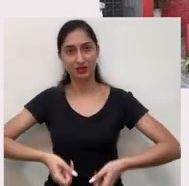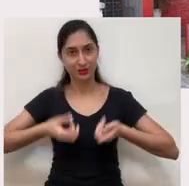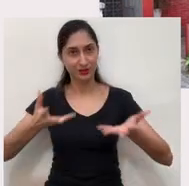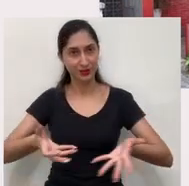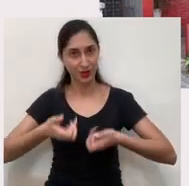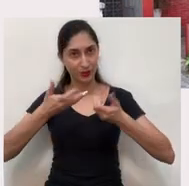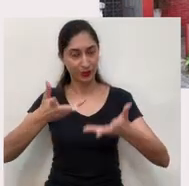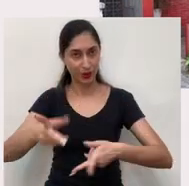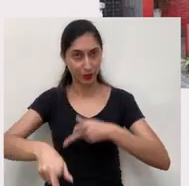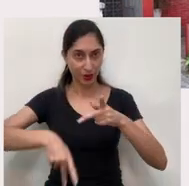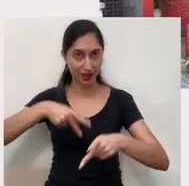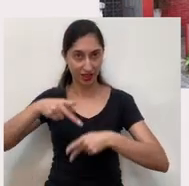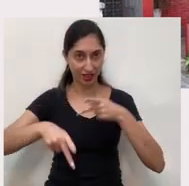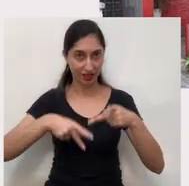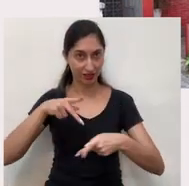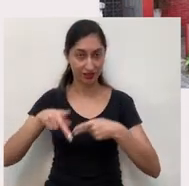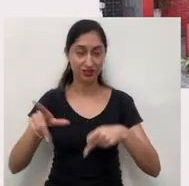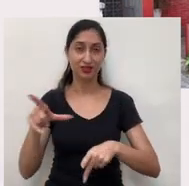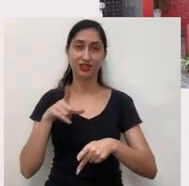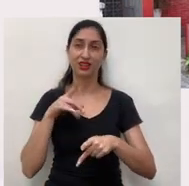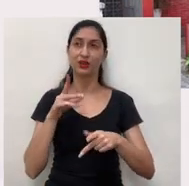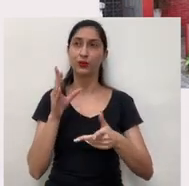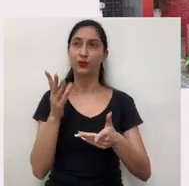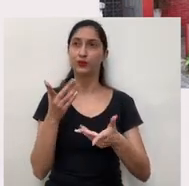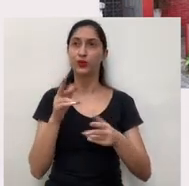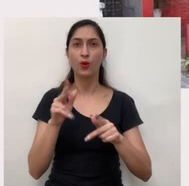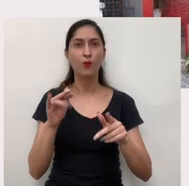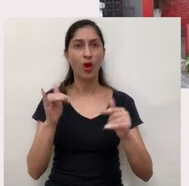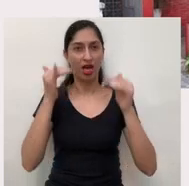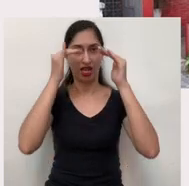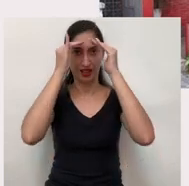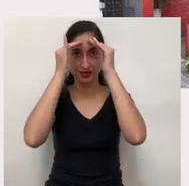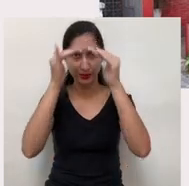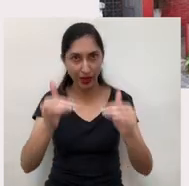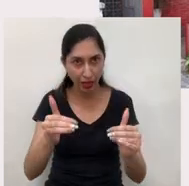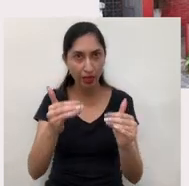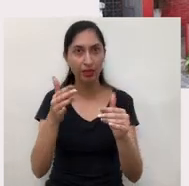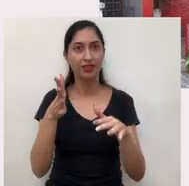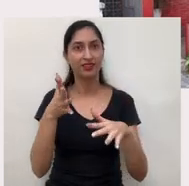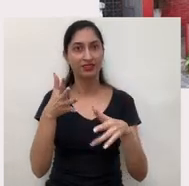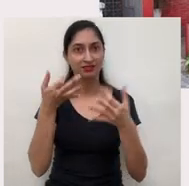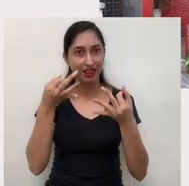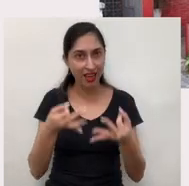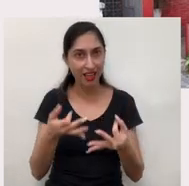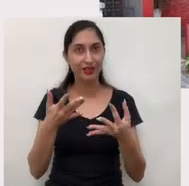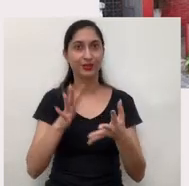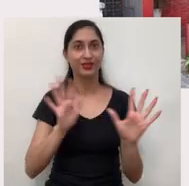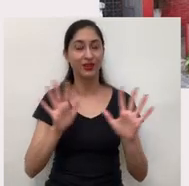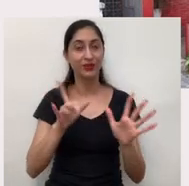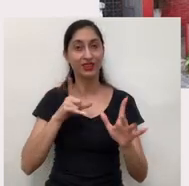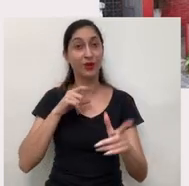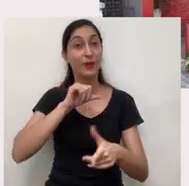tem uma desobediência, um rearranjo,